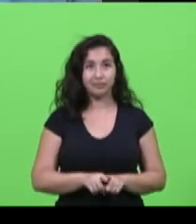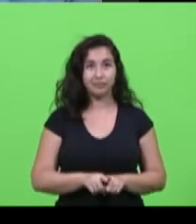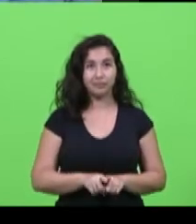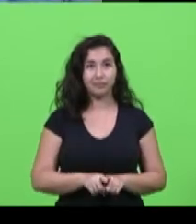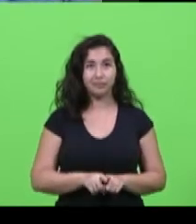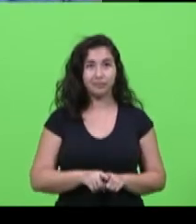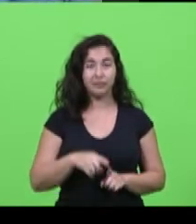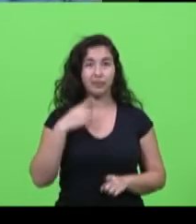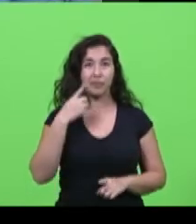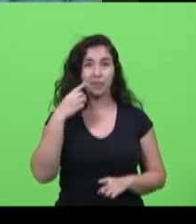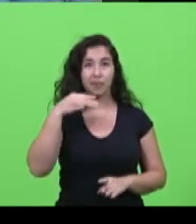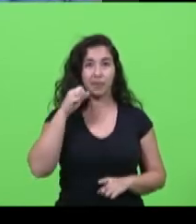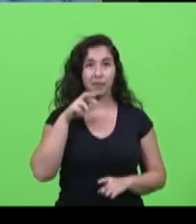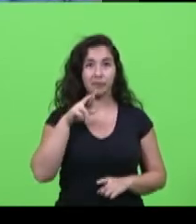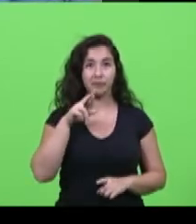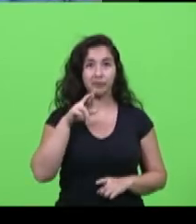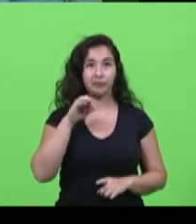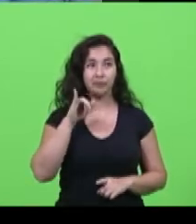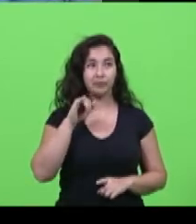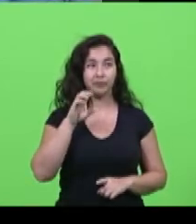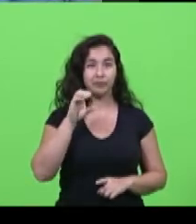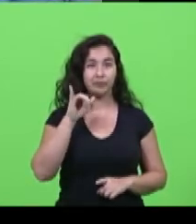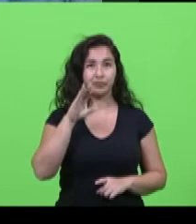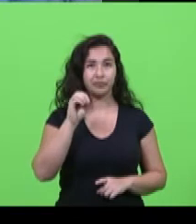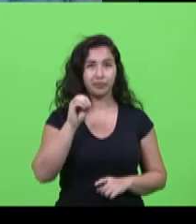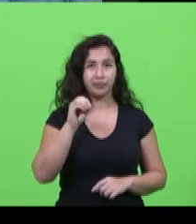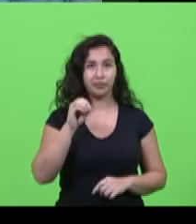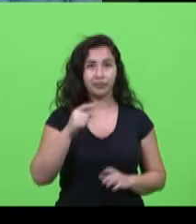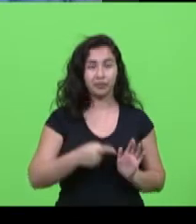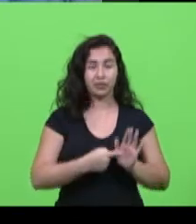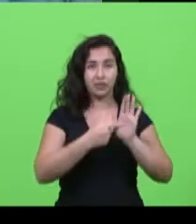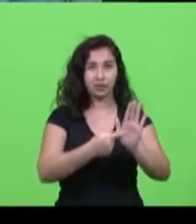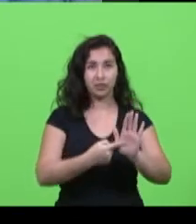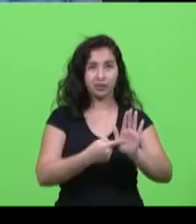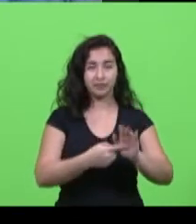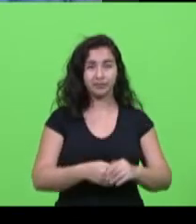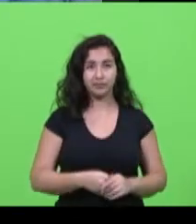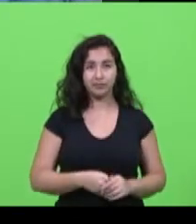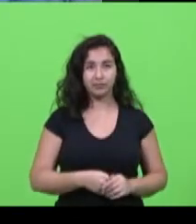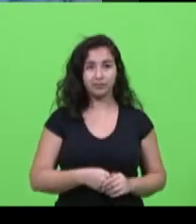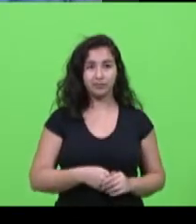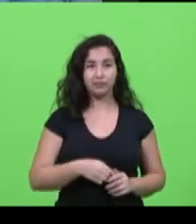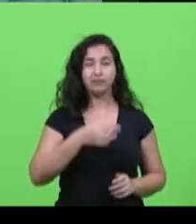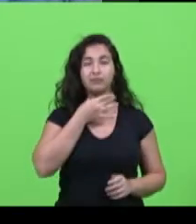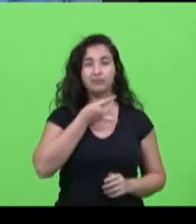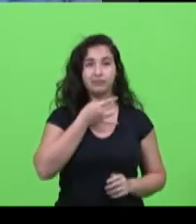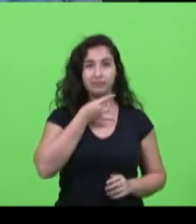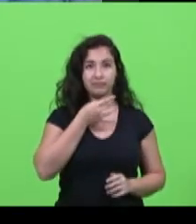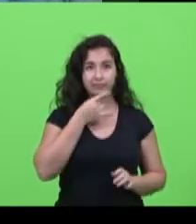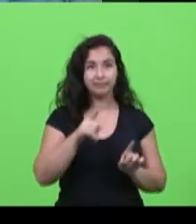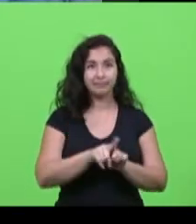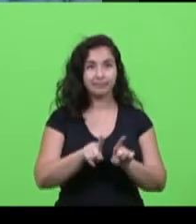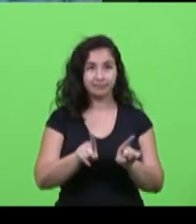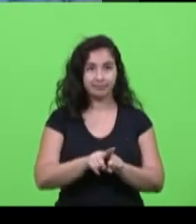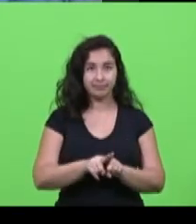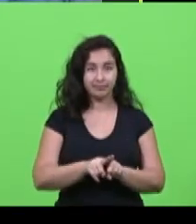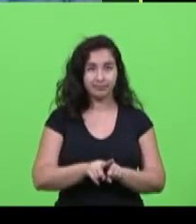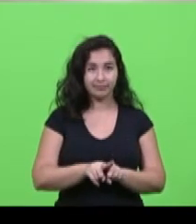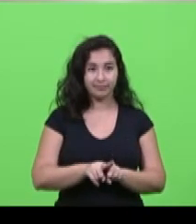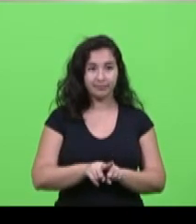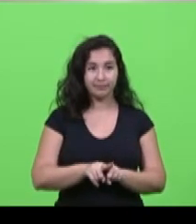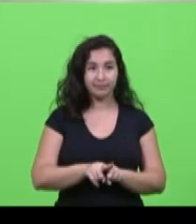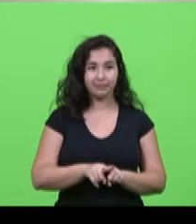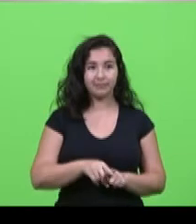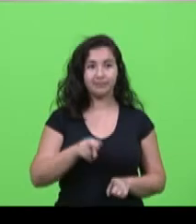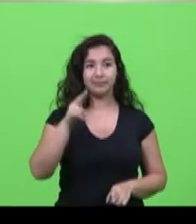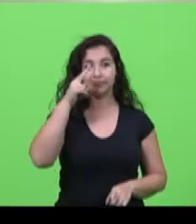também. Indicações de número. Cobalcini 400... também, presidente. Deputado Cobalcini também. Deputado Nazareno também. Deputado